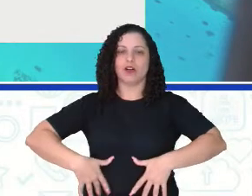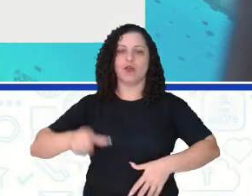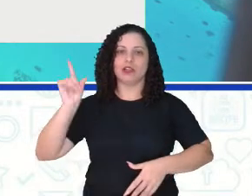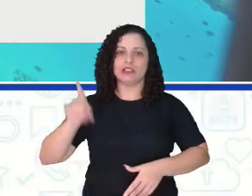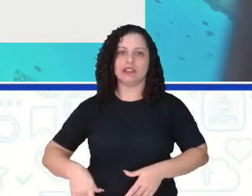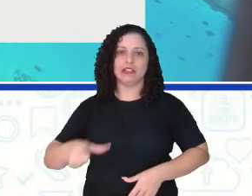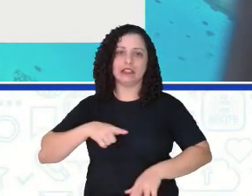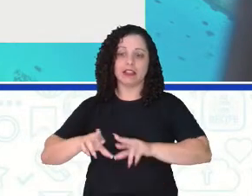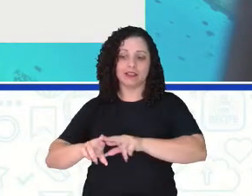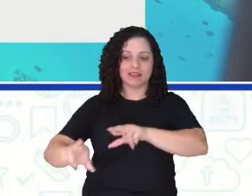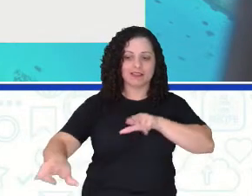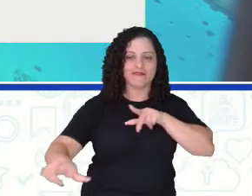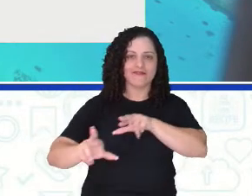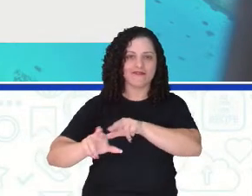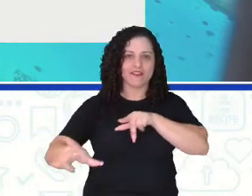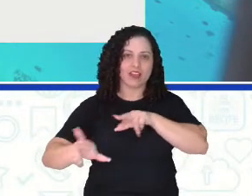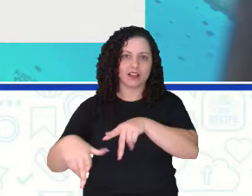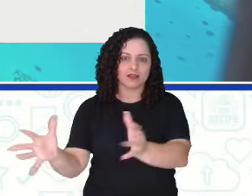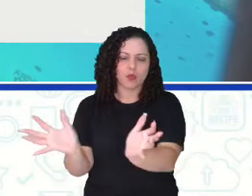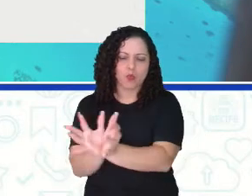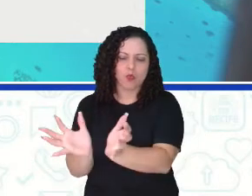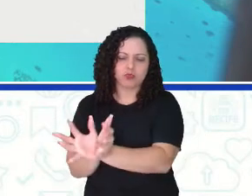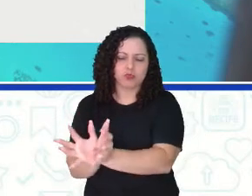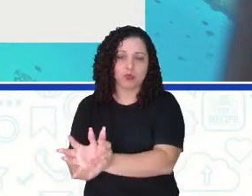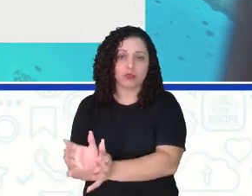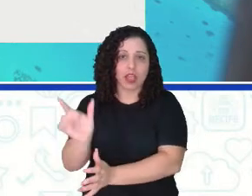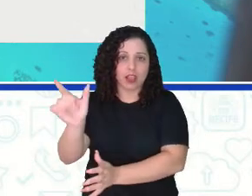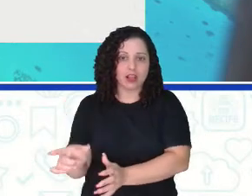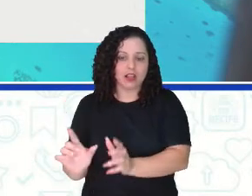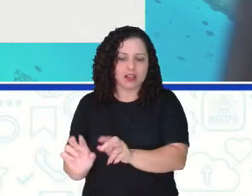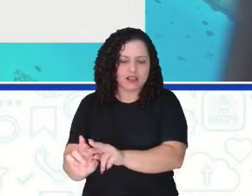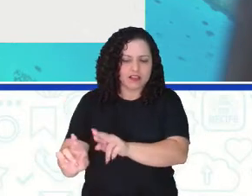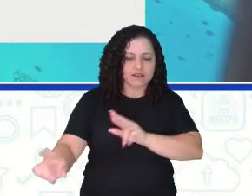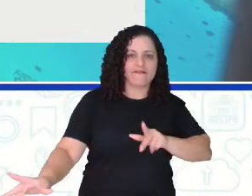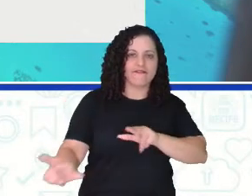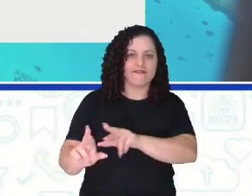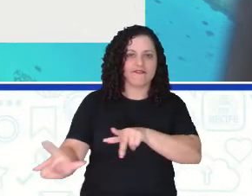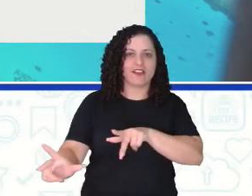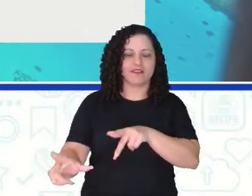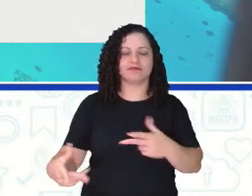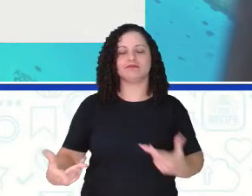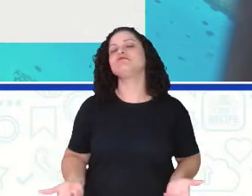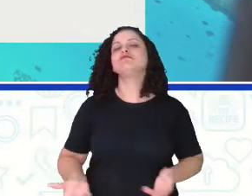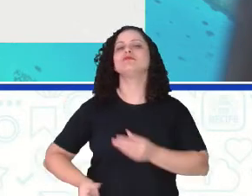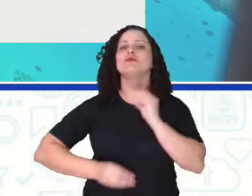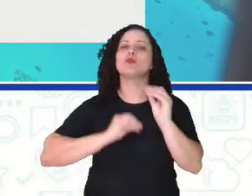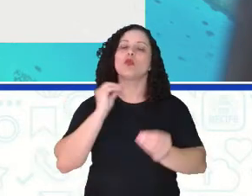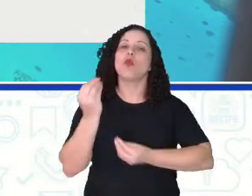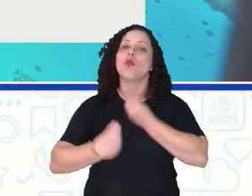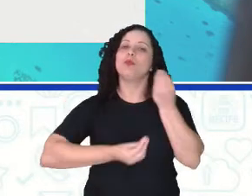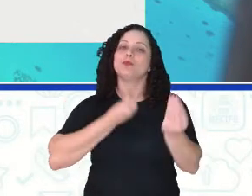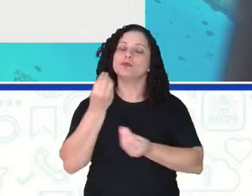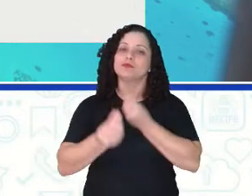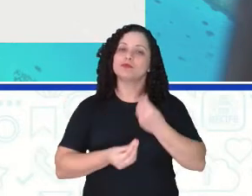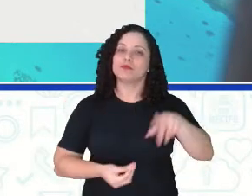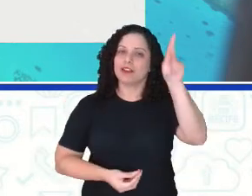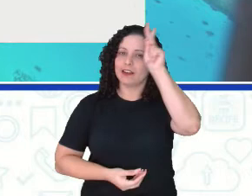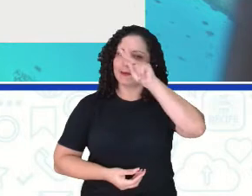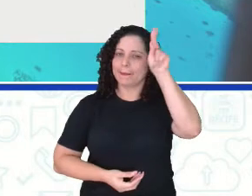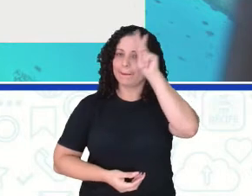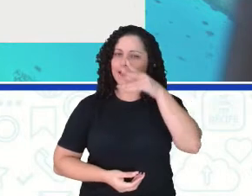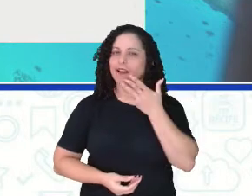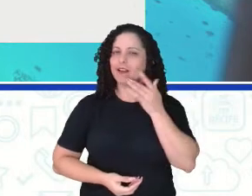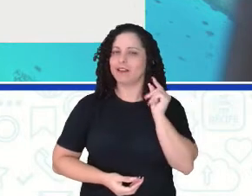diferença de outros membros da espécie, né? Então, por exemplo, a partir, né, e aí lembrando nosso